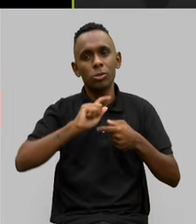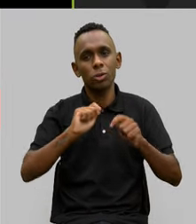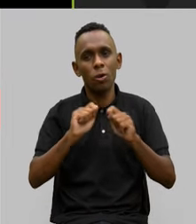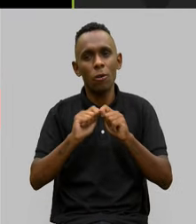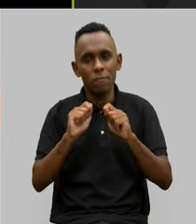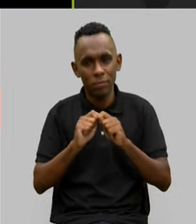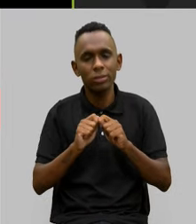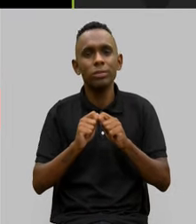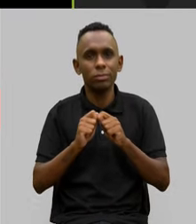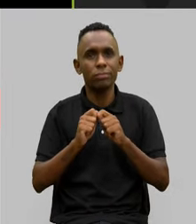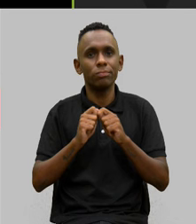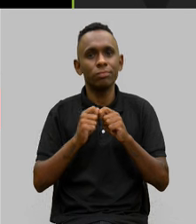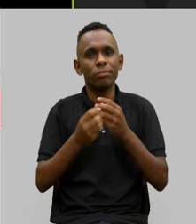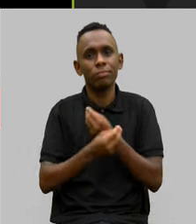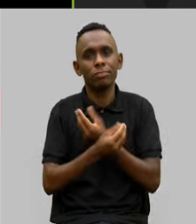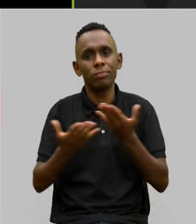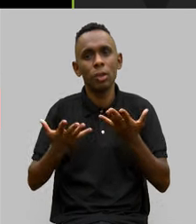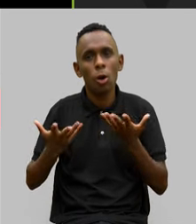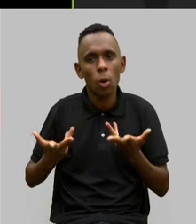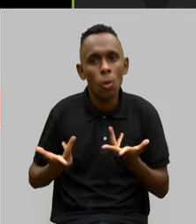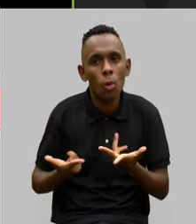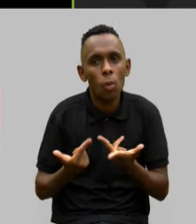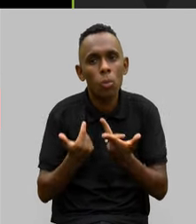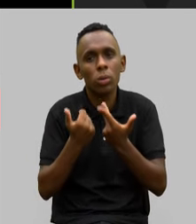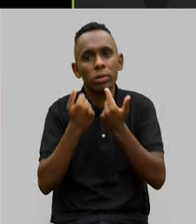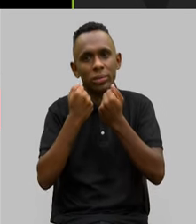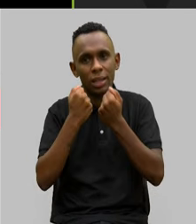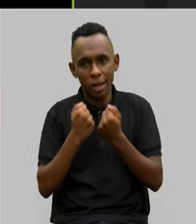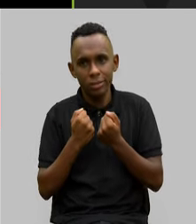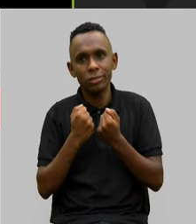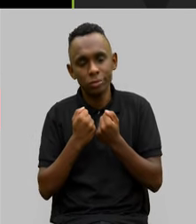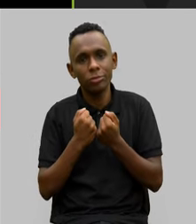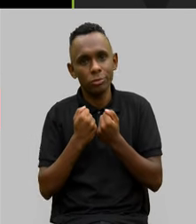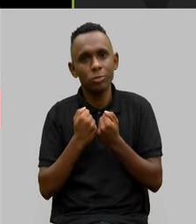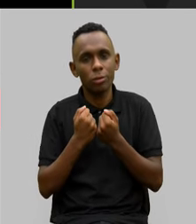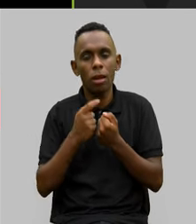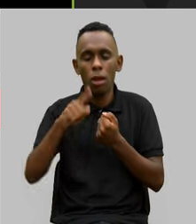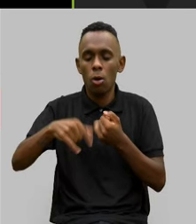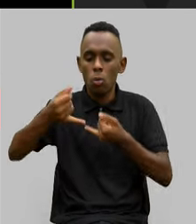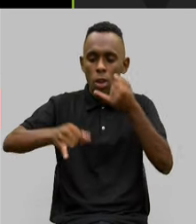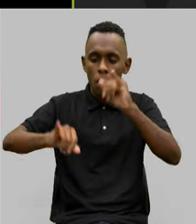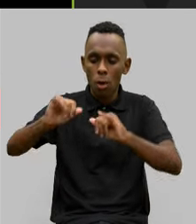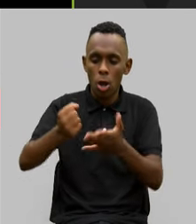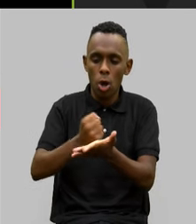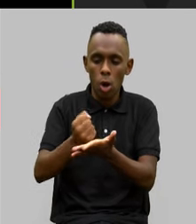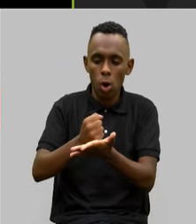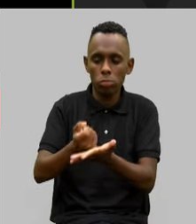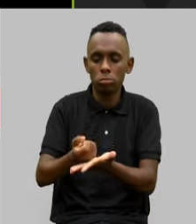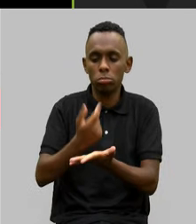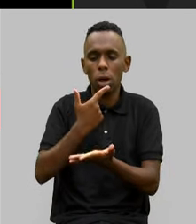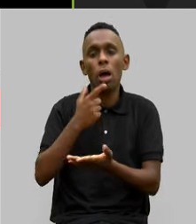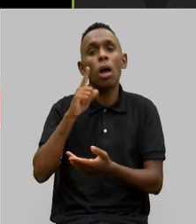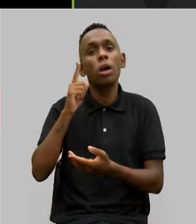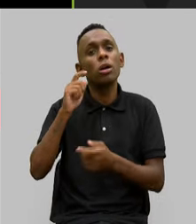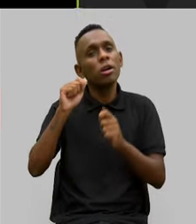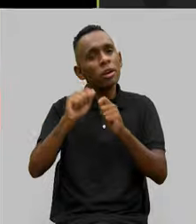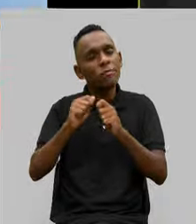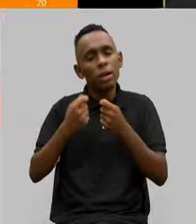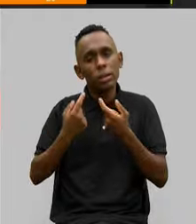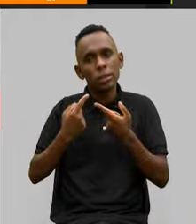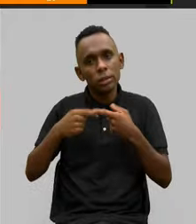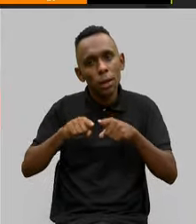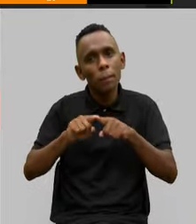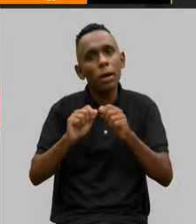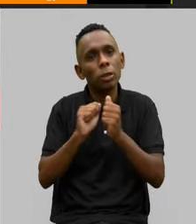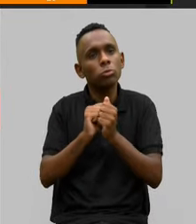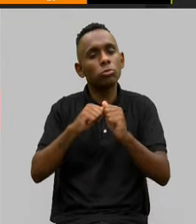para uma qualidade como é um laboratório de medicamentos né dos medicamentos que nós fazemos partes